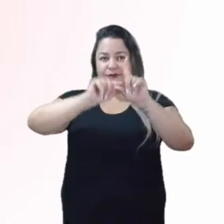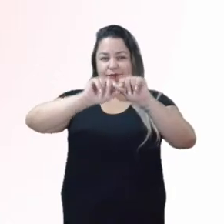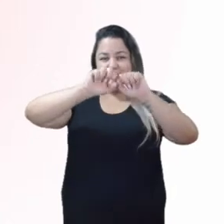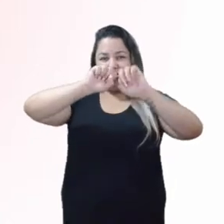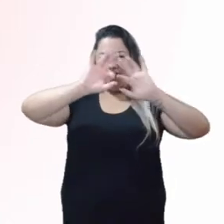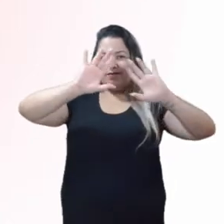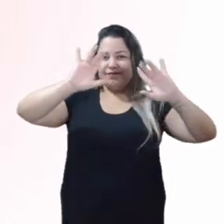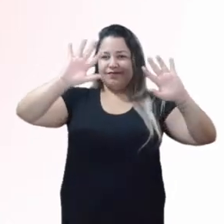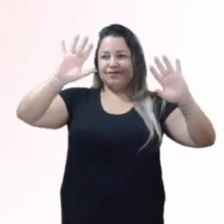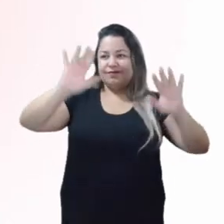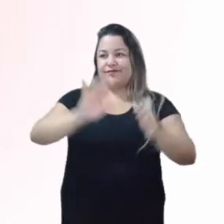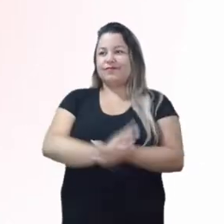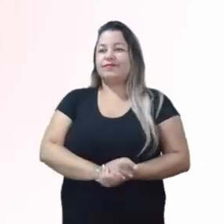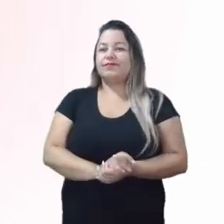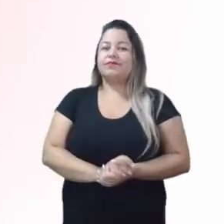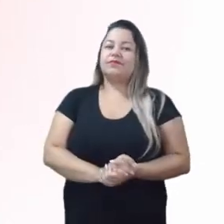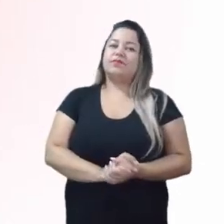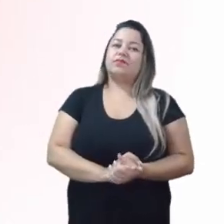estrela.